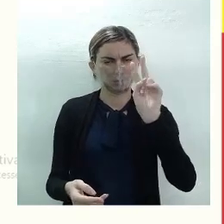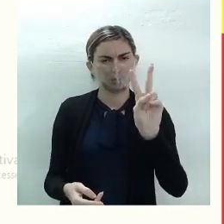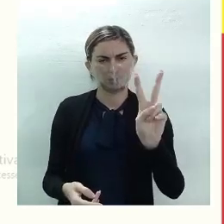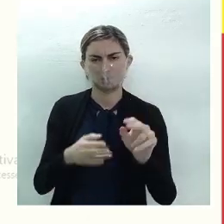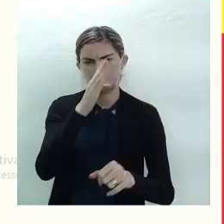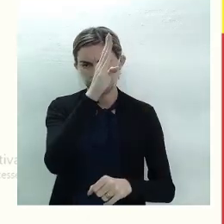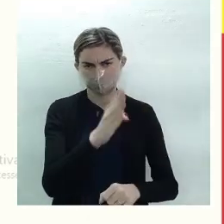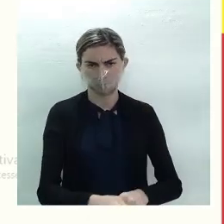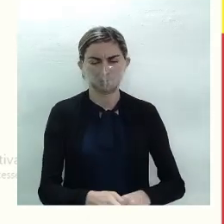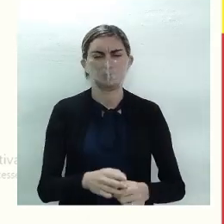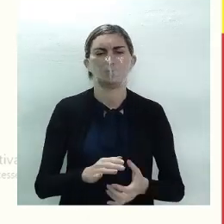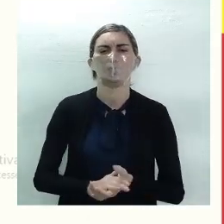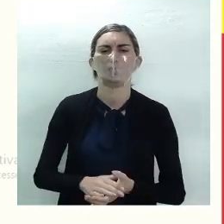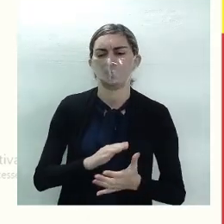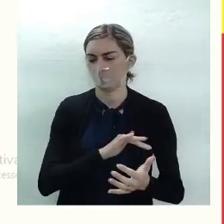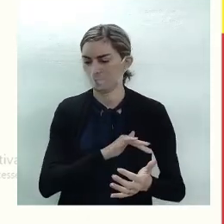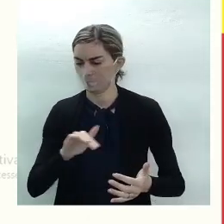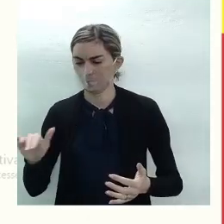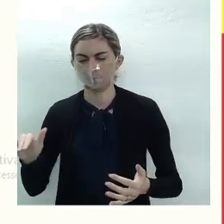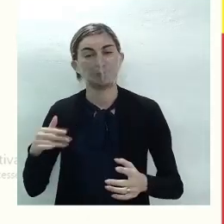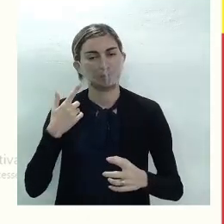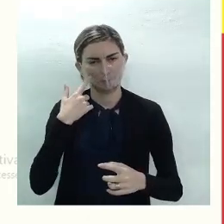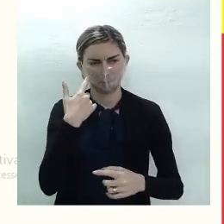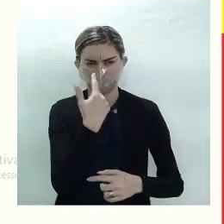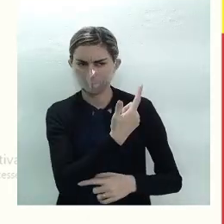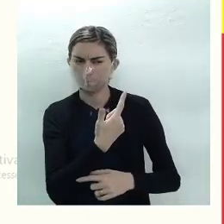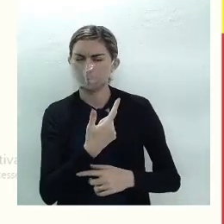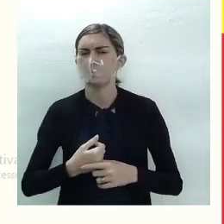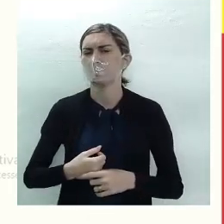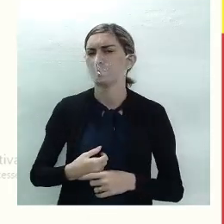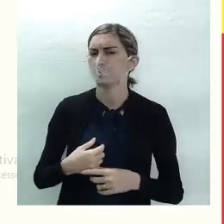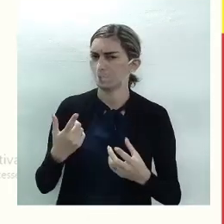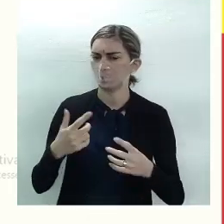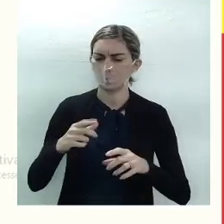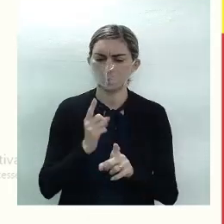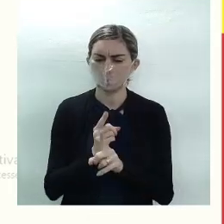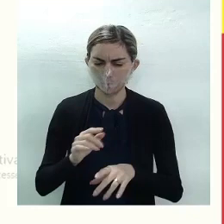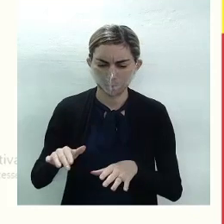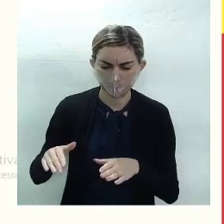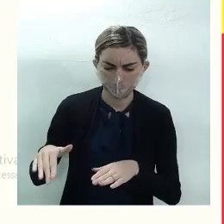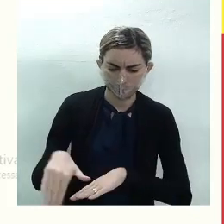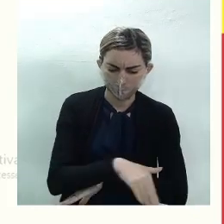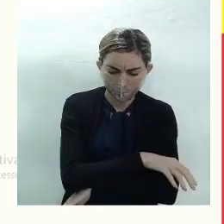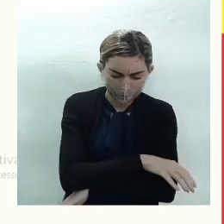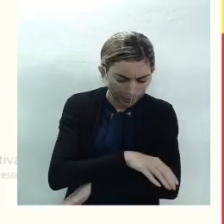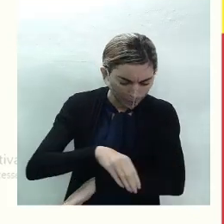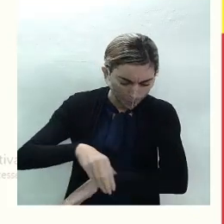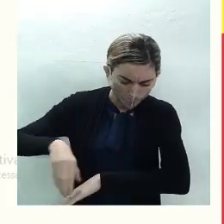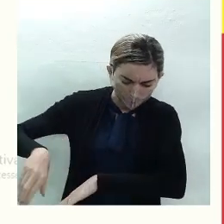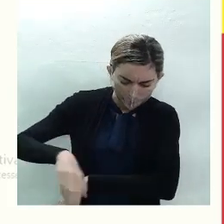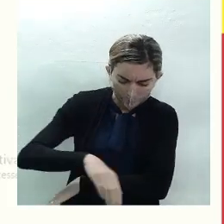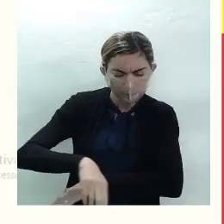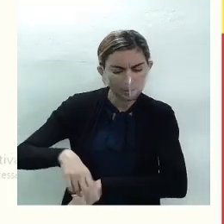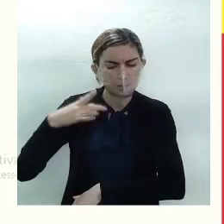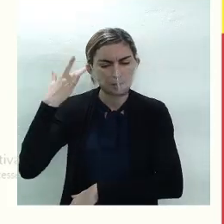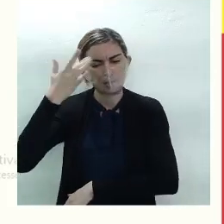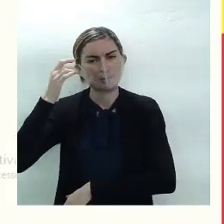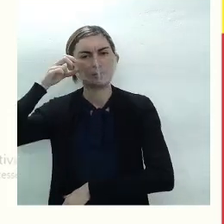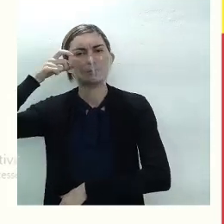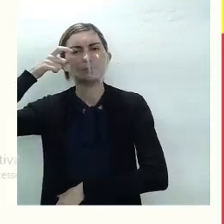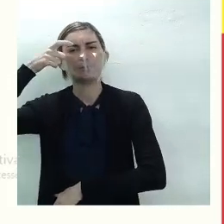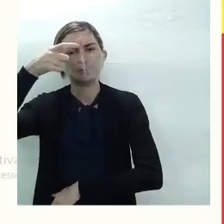e horizontal. Agora observe, eu encontrei isso aí em uma calçada, achei bastante interessante e trouxe para vocês